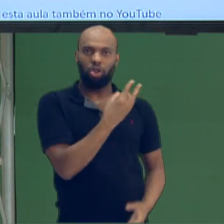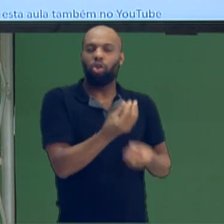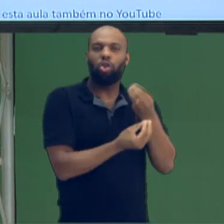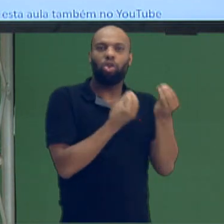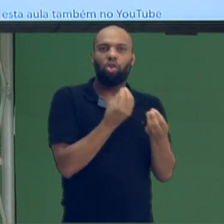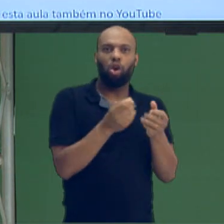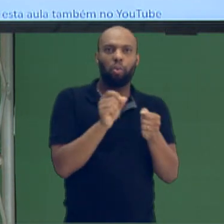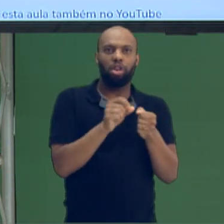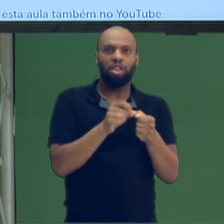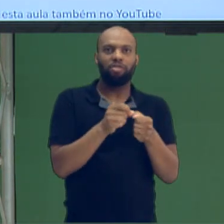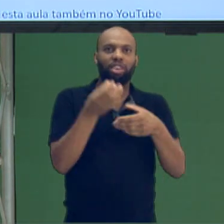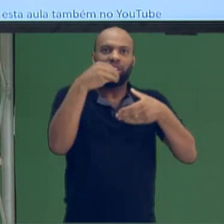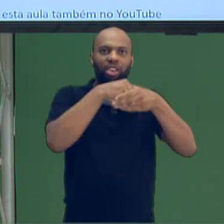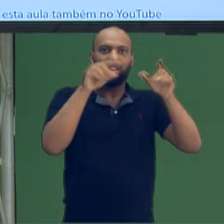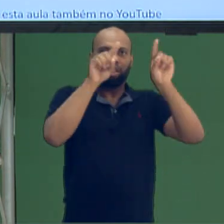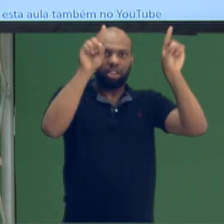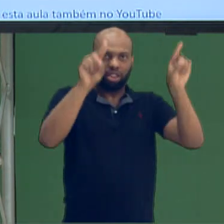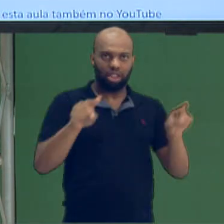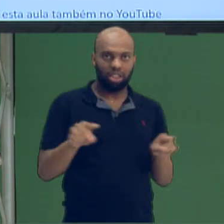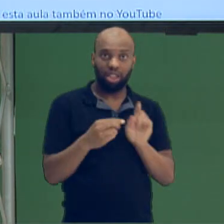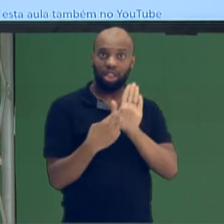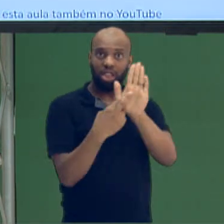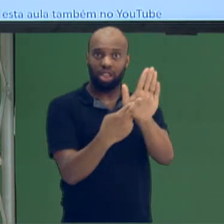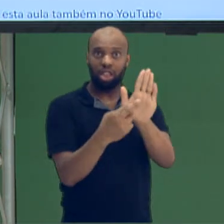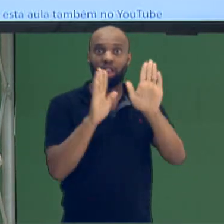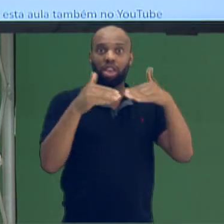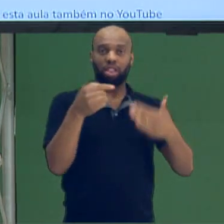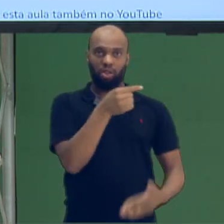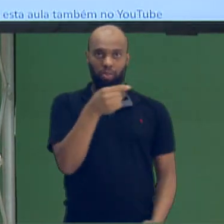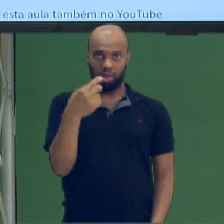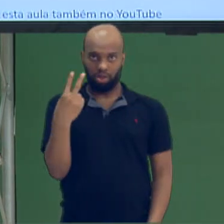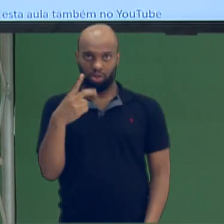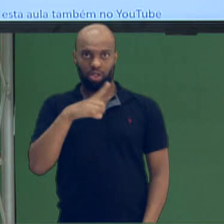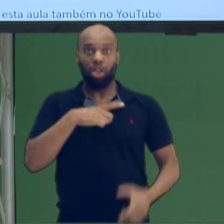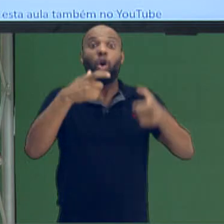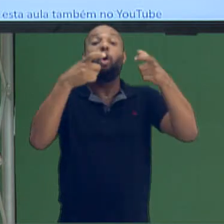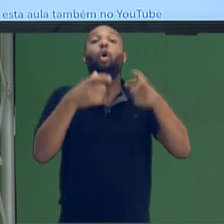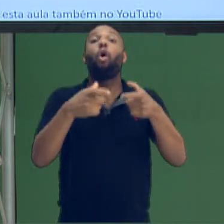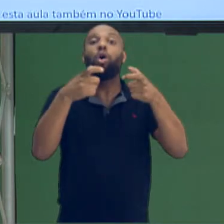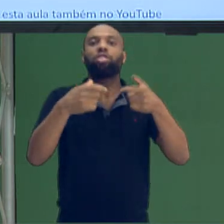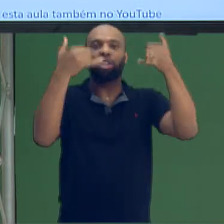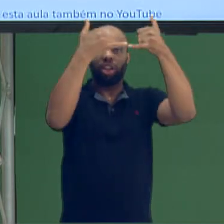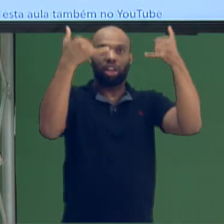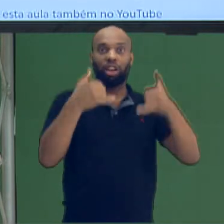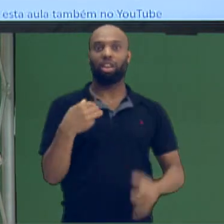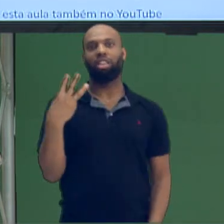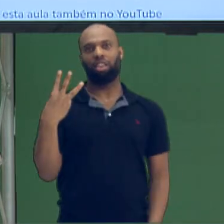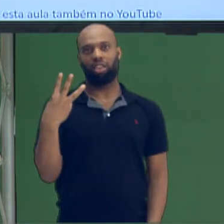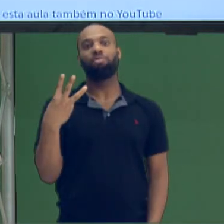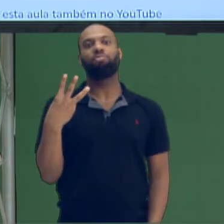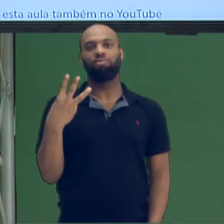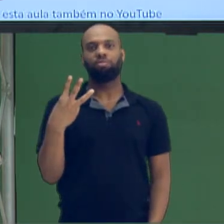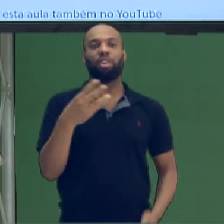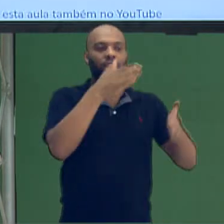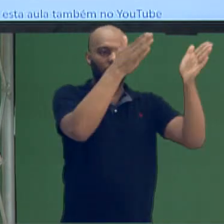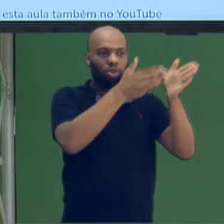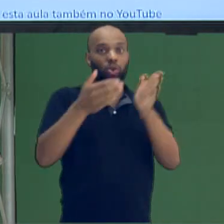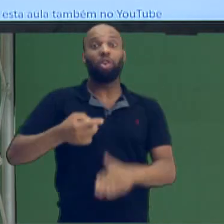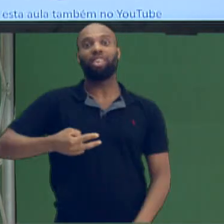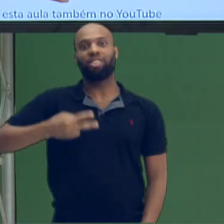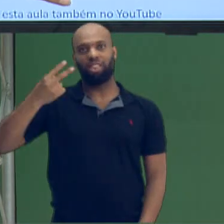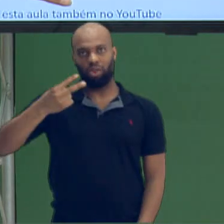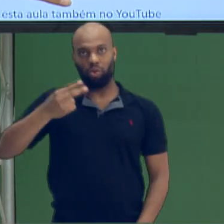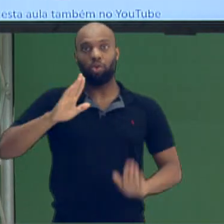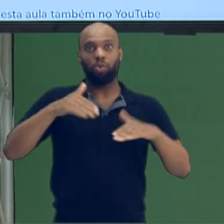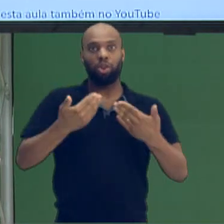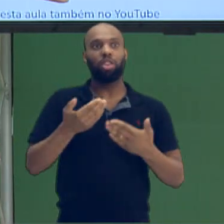esse elemento dentro da matriz? O elemento menos 2, ele está na terceira linha, na segunda coluna. Então, eu vou indicar